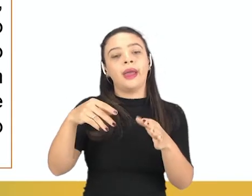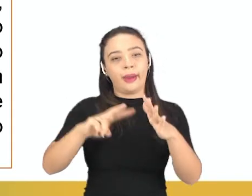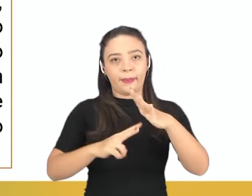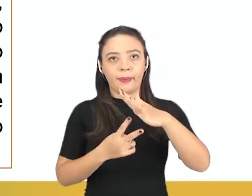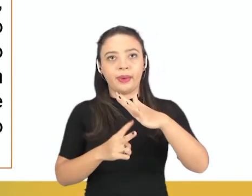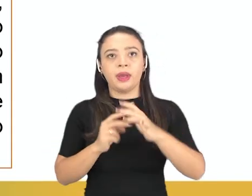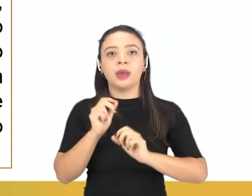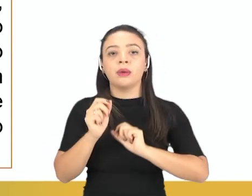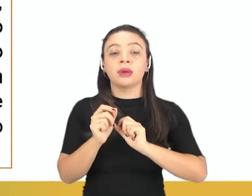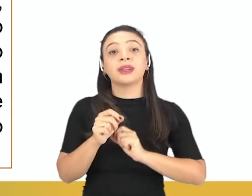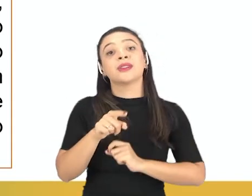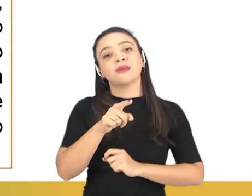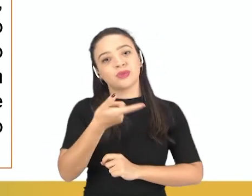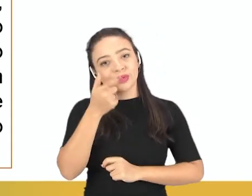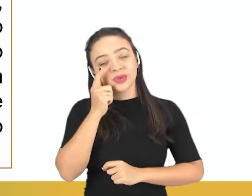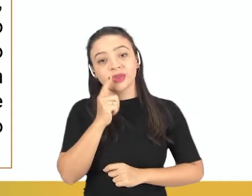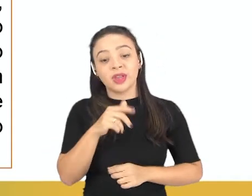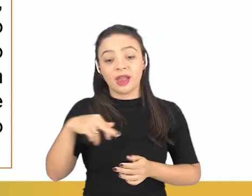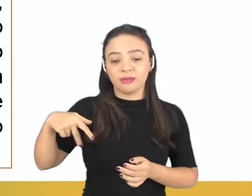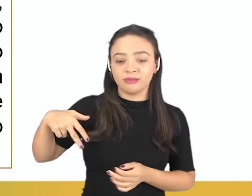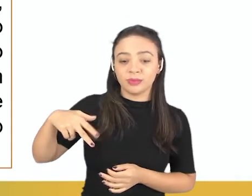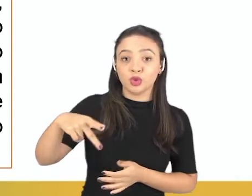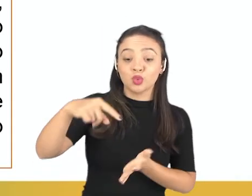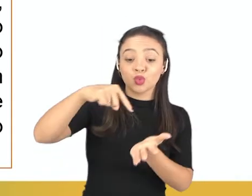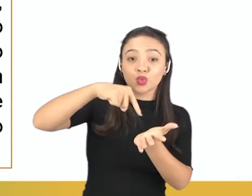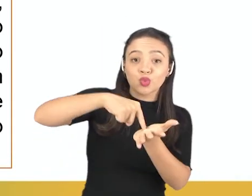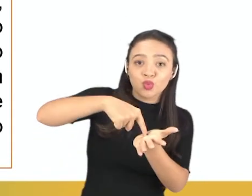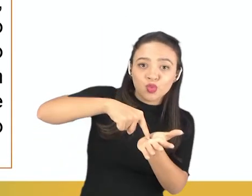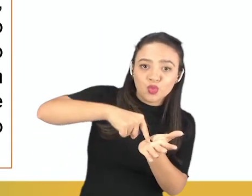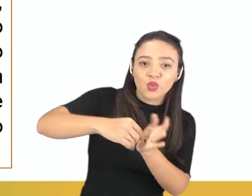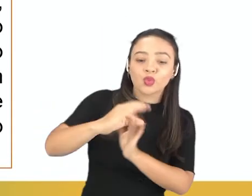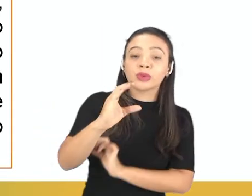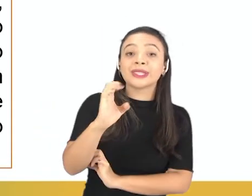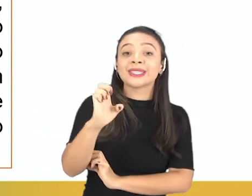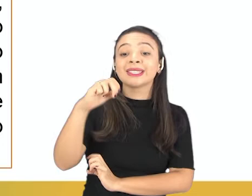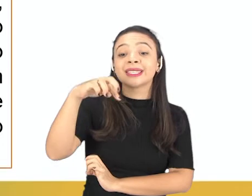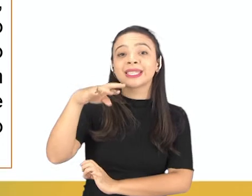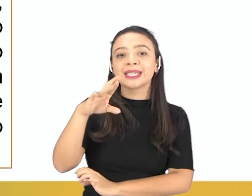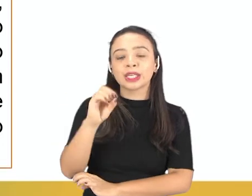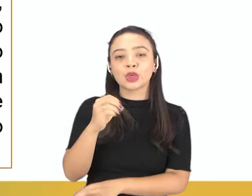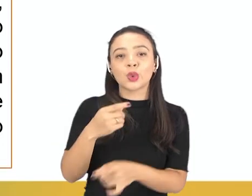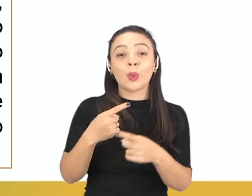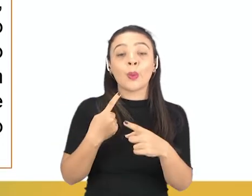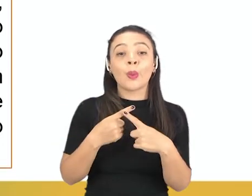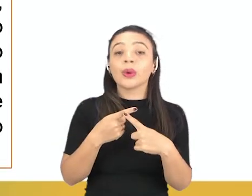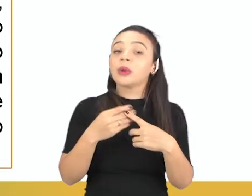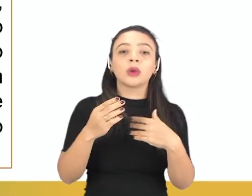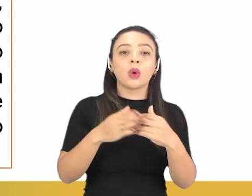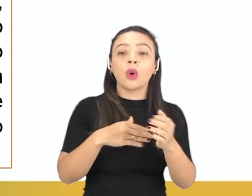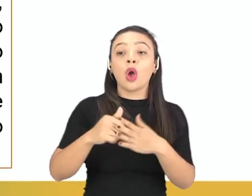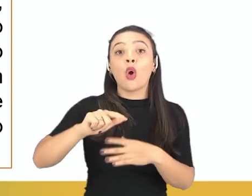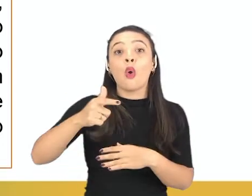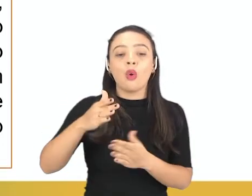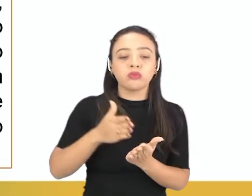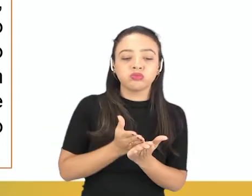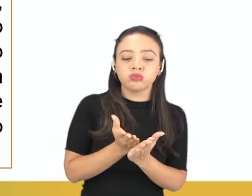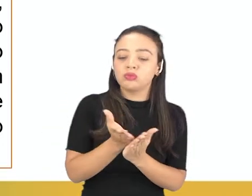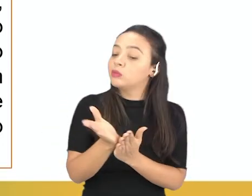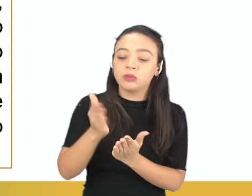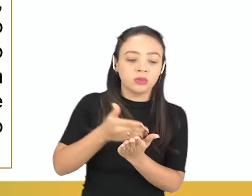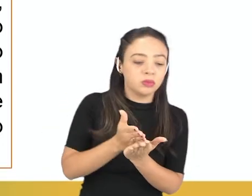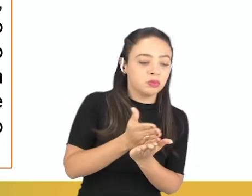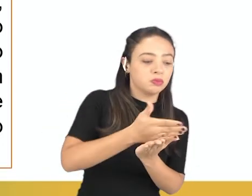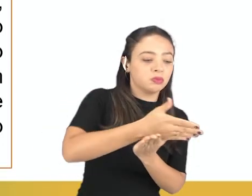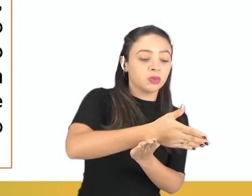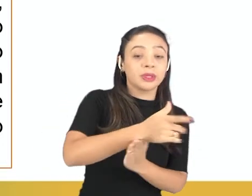você vai passar pelo centro dela justamente porque qualquer outro caminho por dentro dessa praça vai ter um comprimento